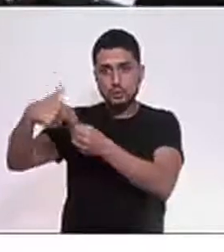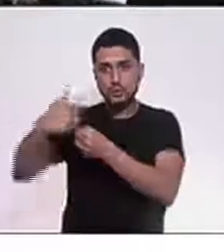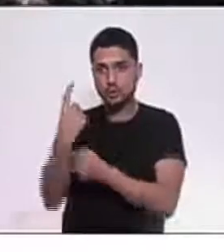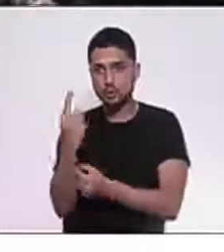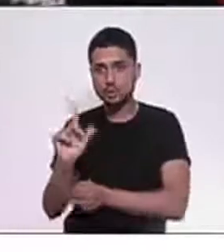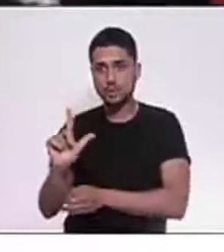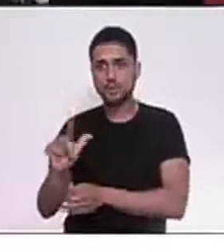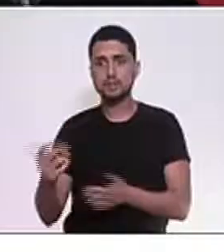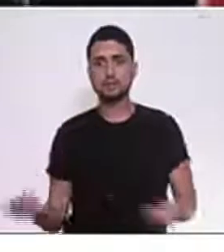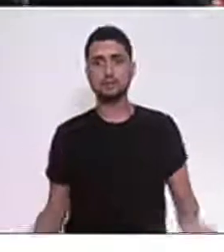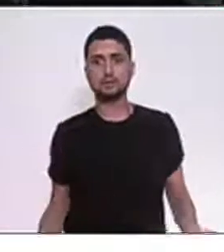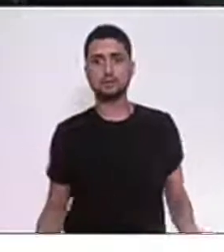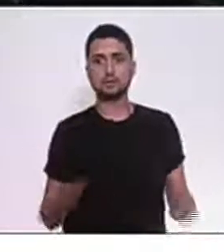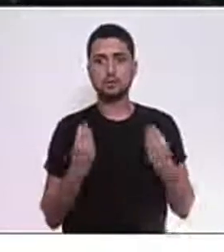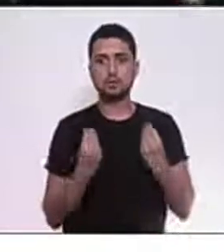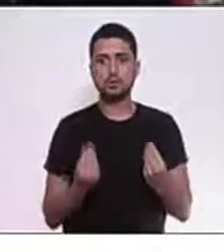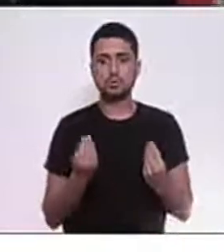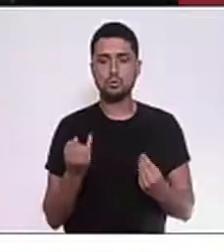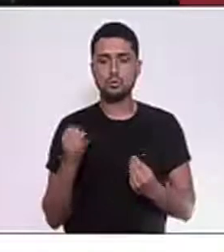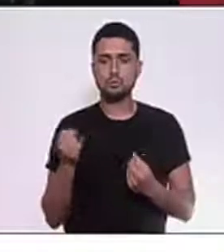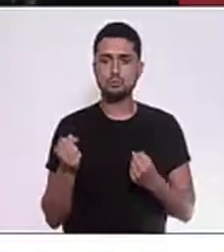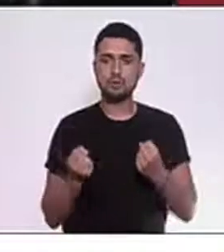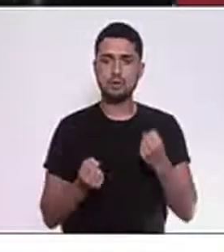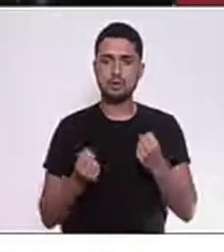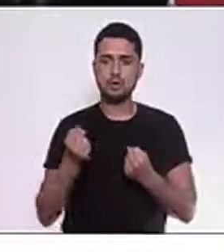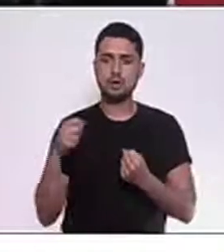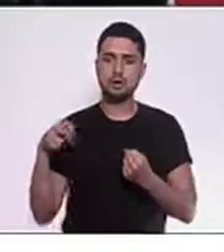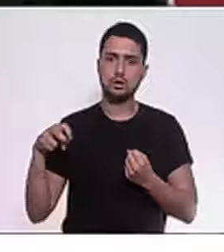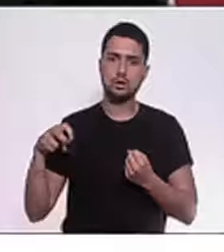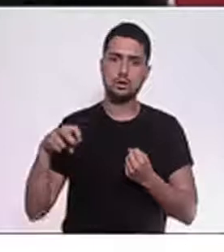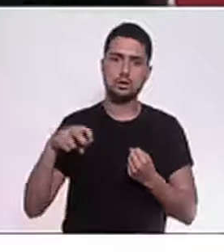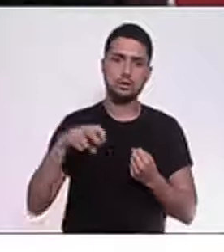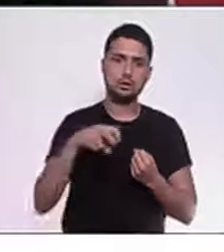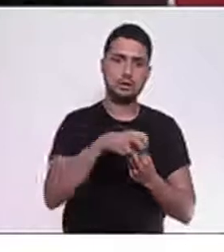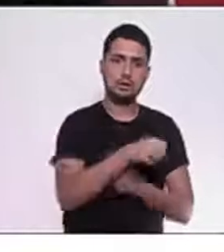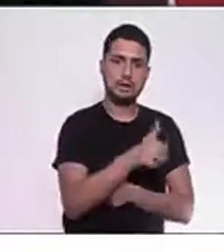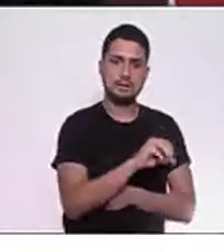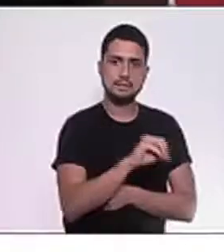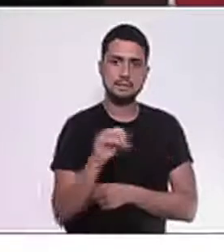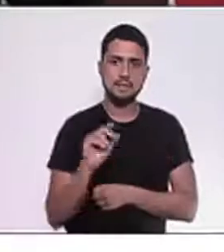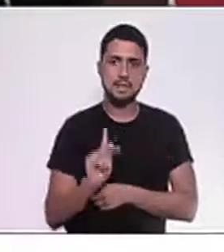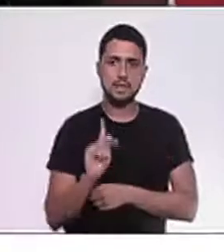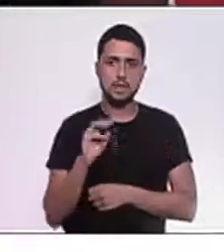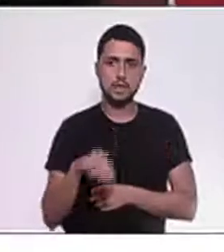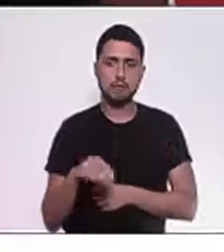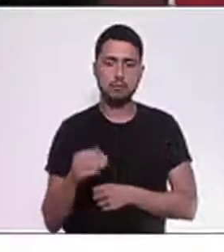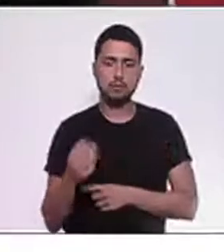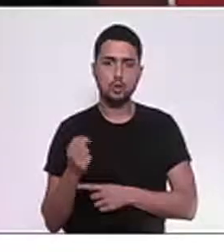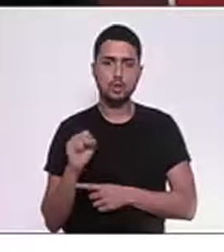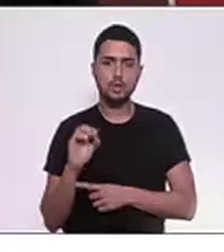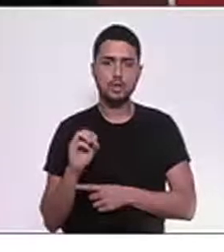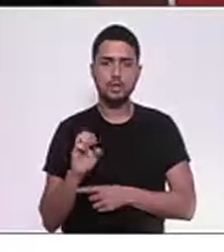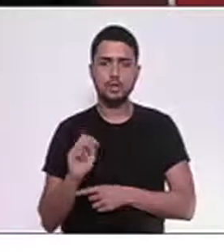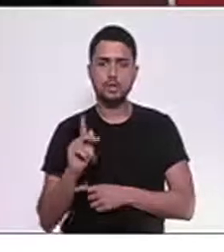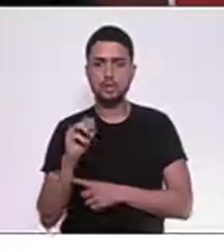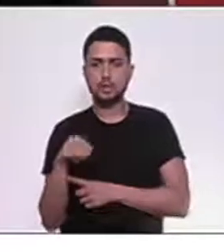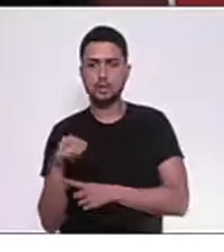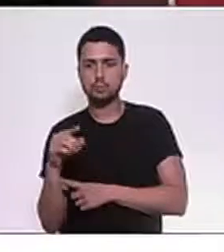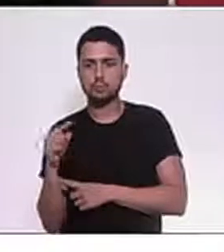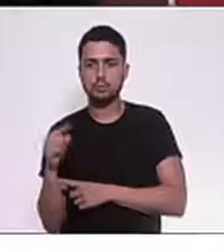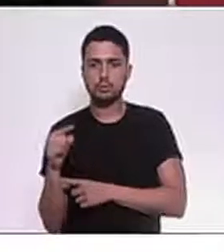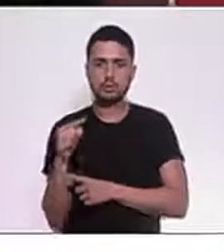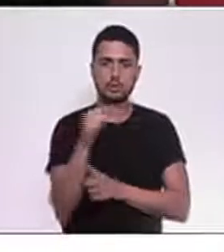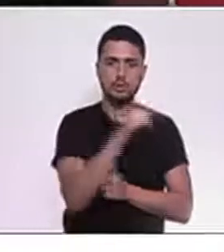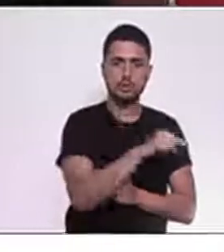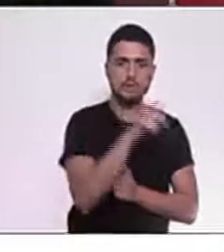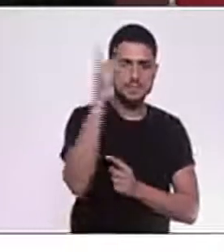gasolina. Se você andar um pouquinho mais, se você andar mais 100 quilômetros, 80, 100 quilômetros, se for para a divisa